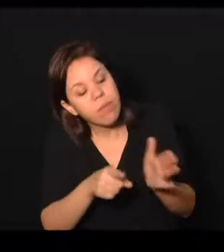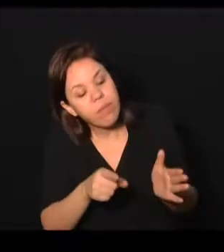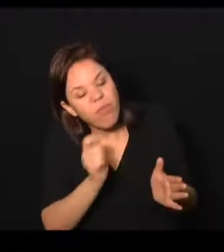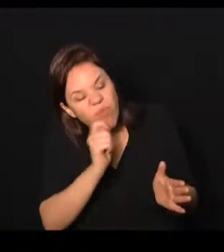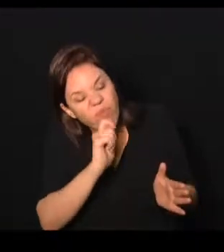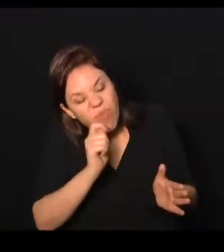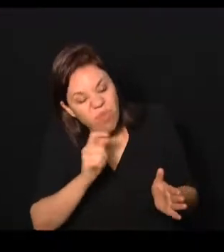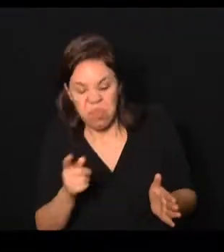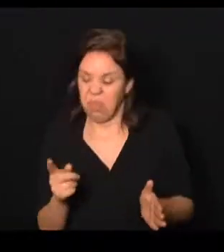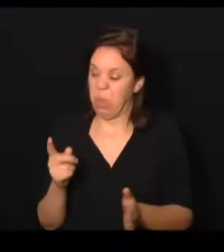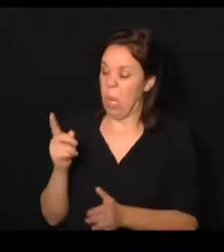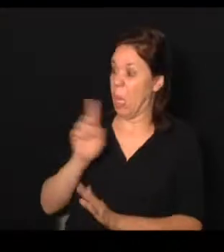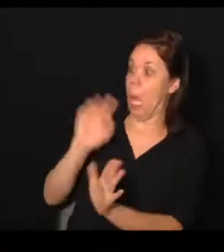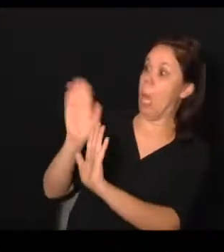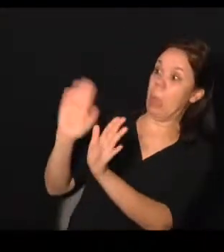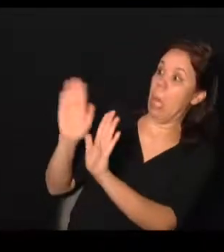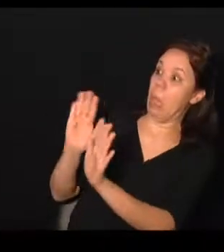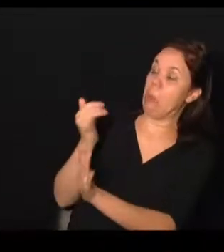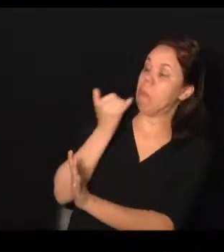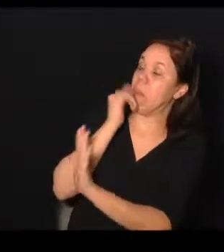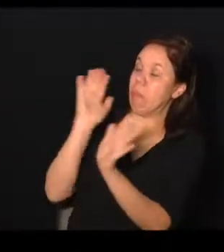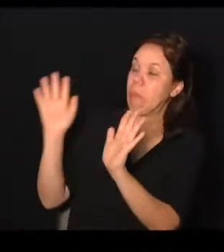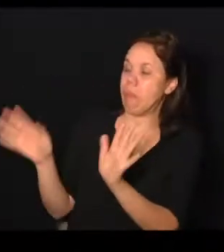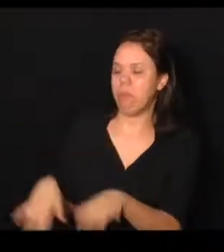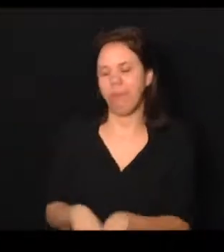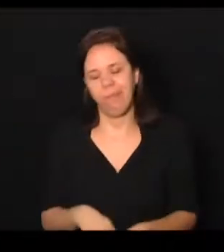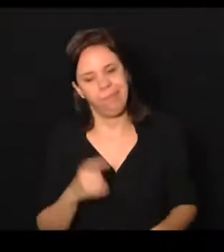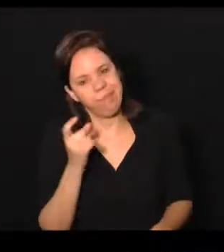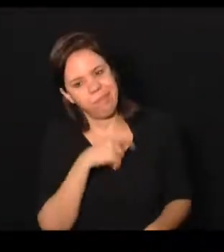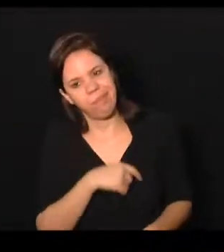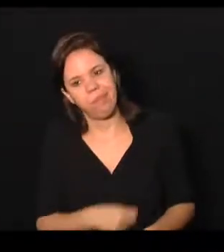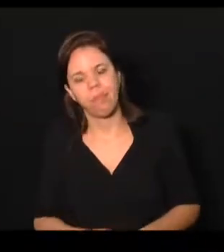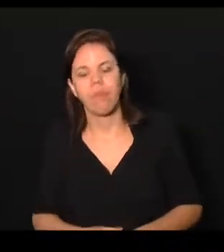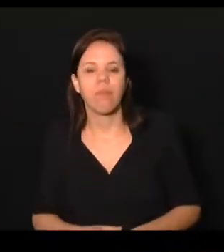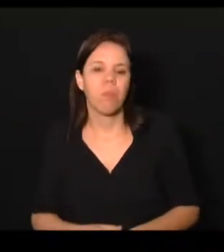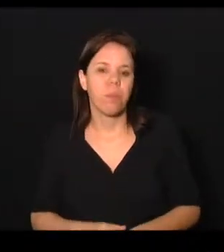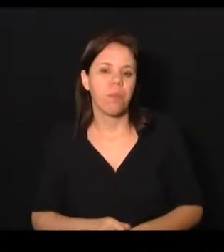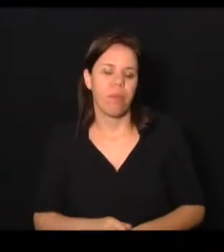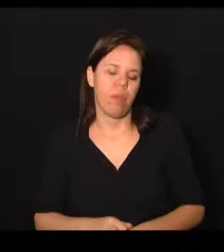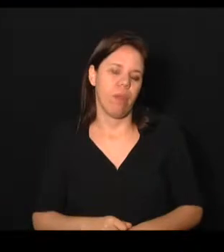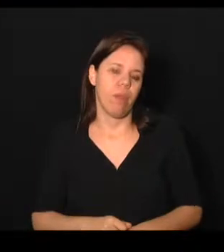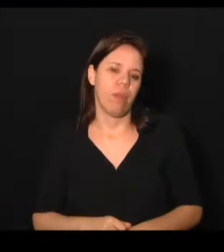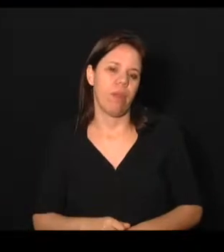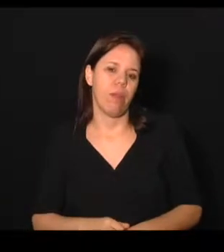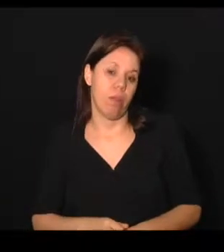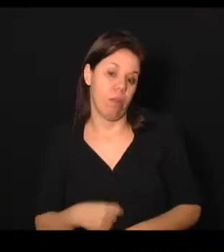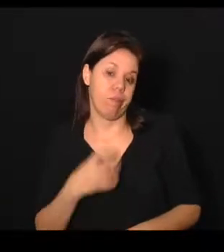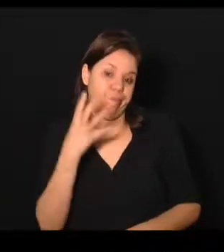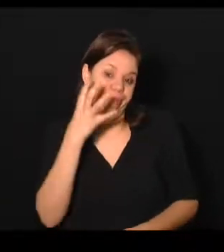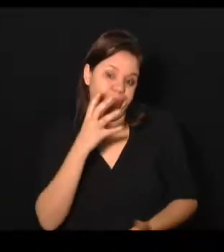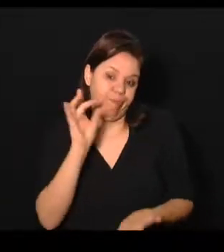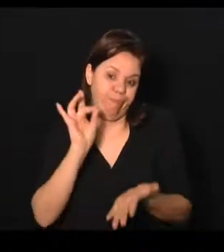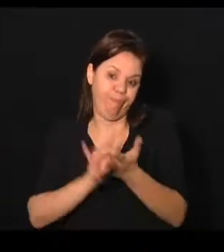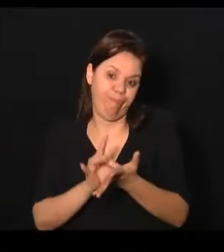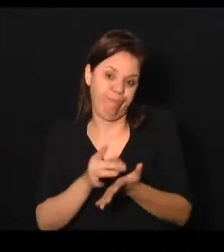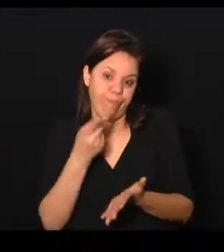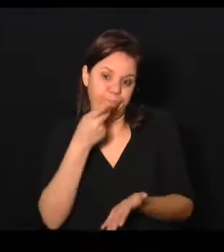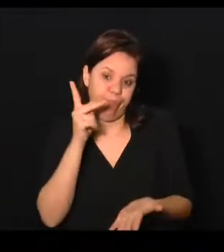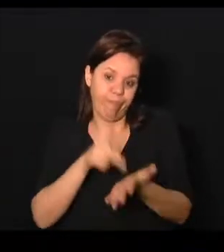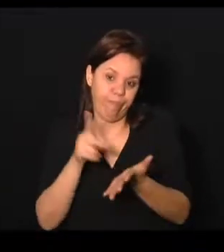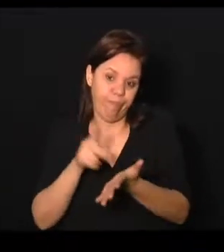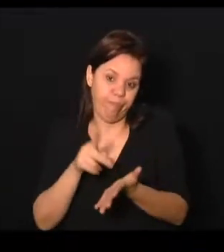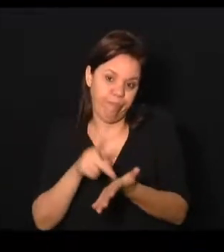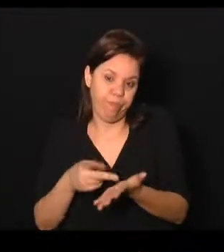não. Olha, por incrível que pareça, a gente a gente conta com a sinceridade das pessoas. Acontece, com